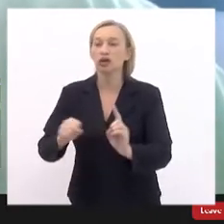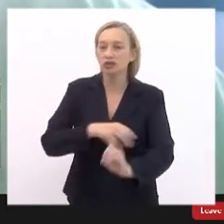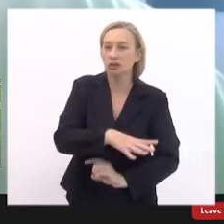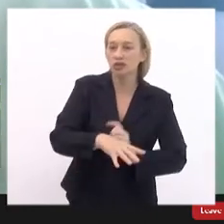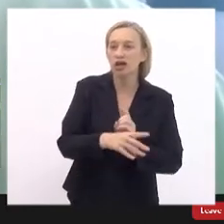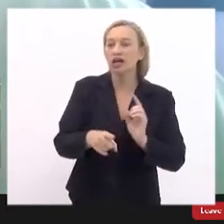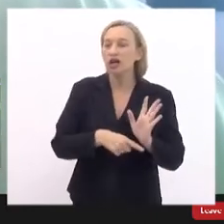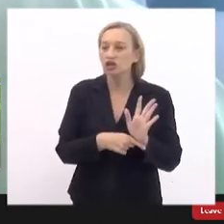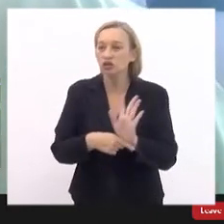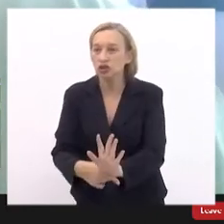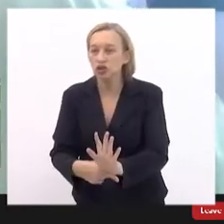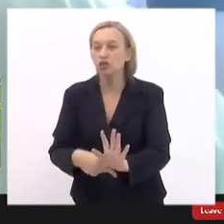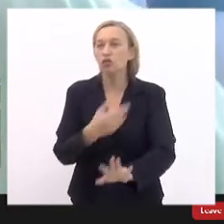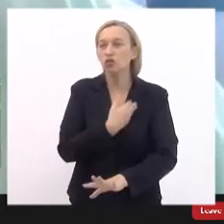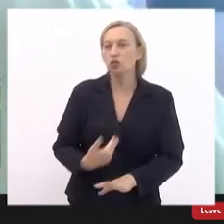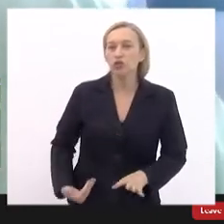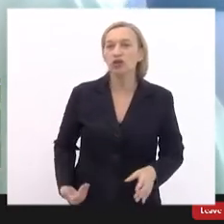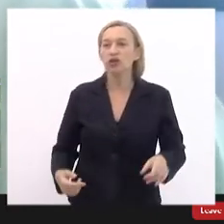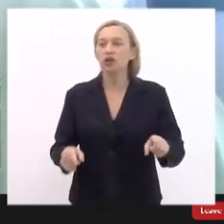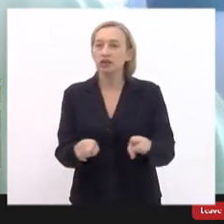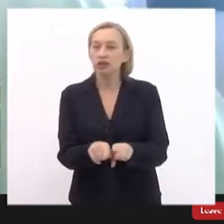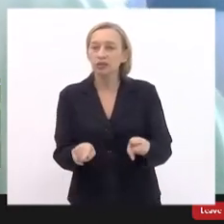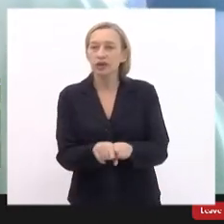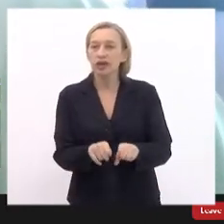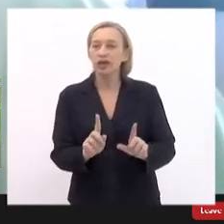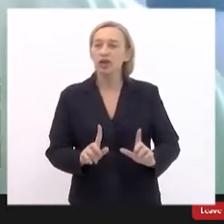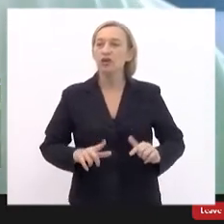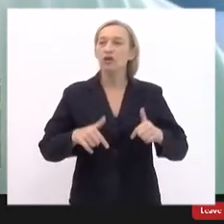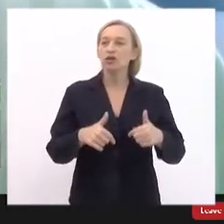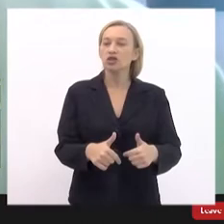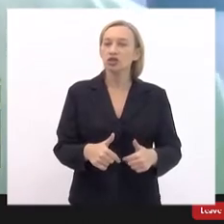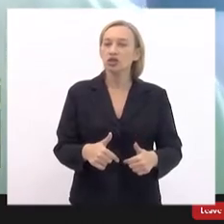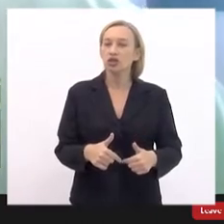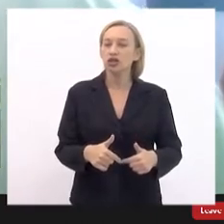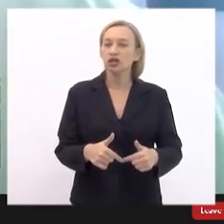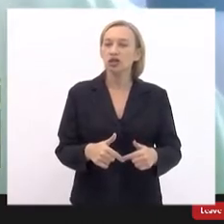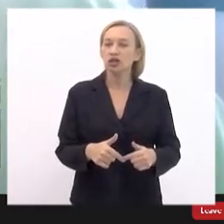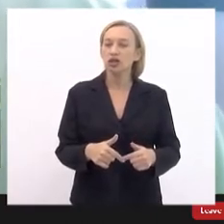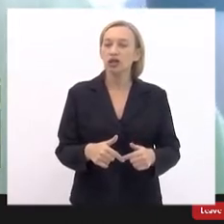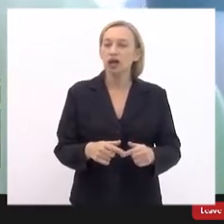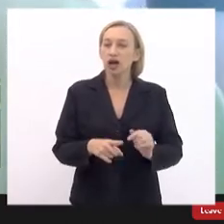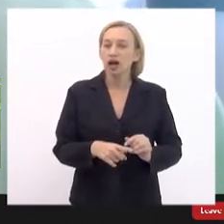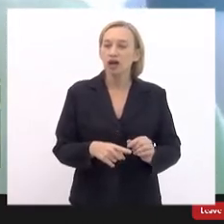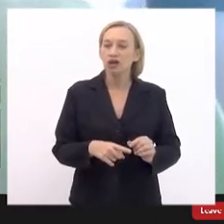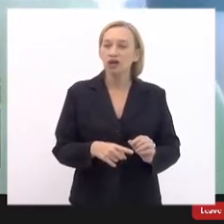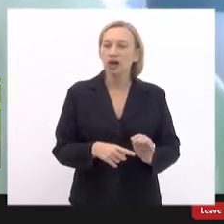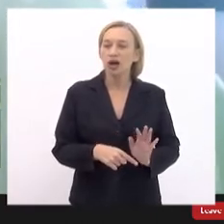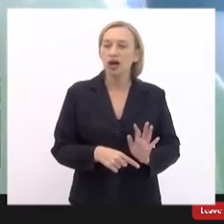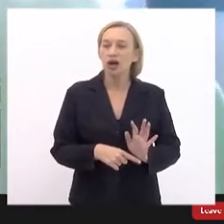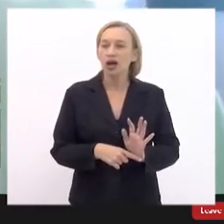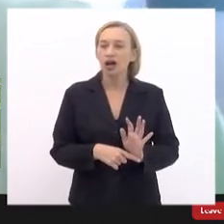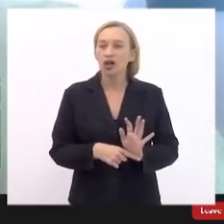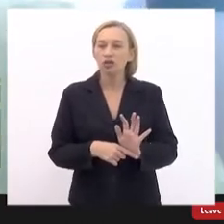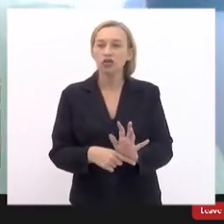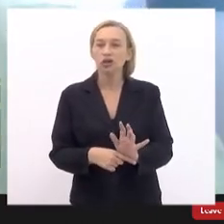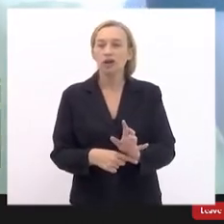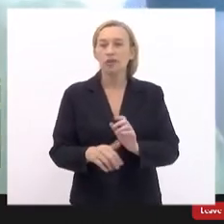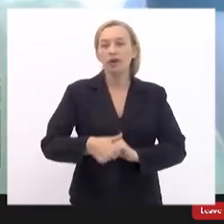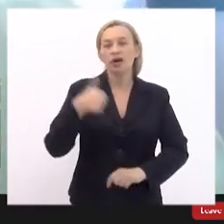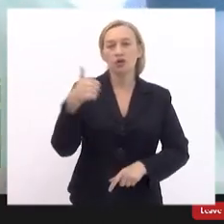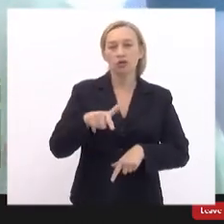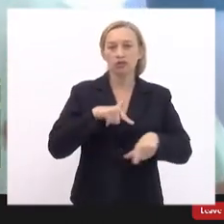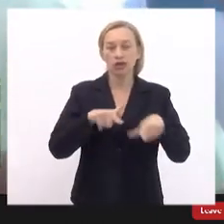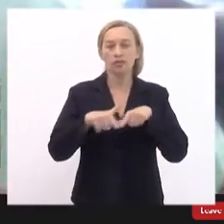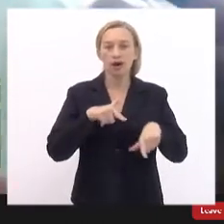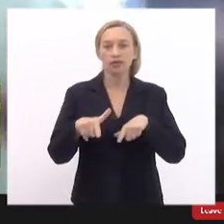o governo, e há formas de mesurar e remunerar este serviço. Isso é muito relevante,